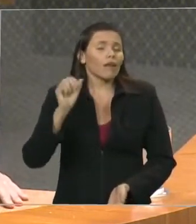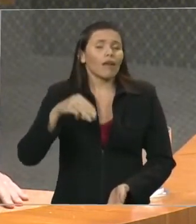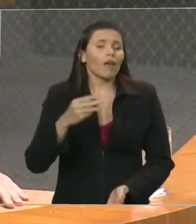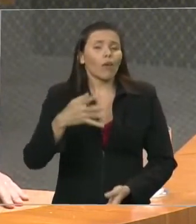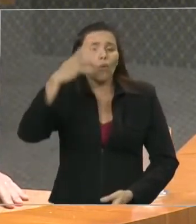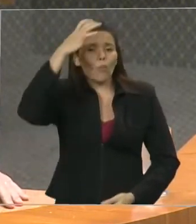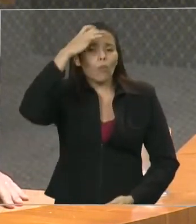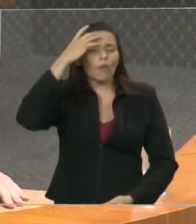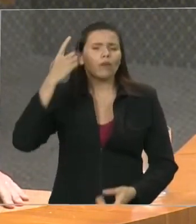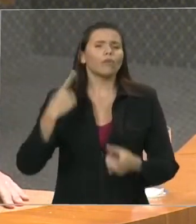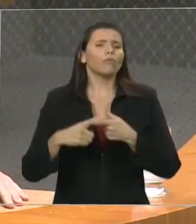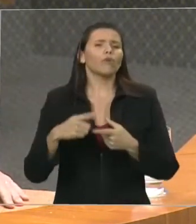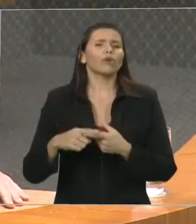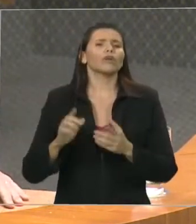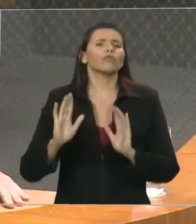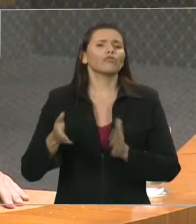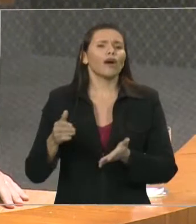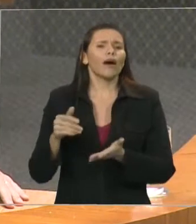dar uma